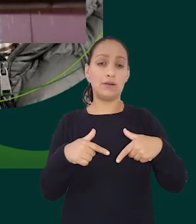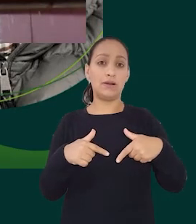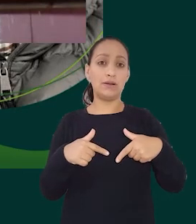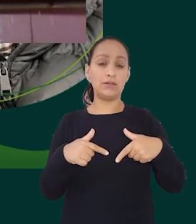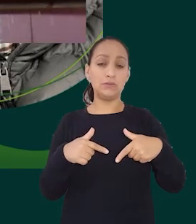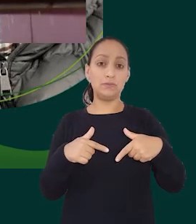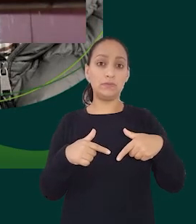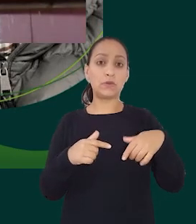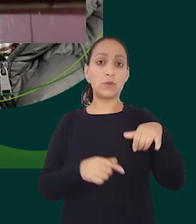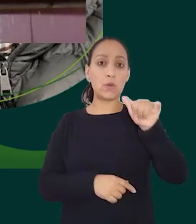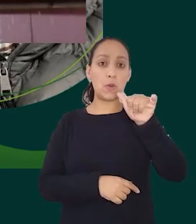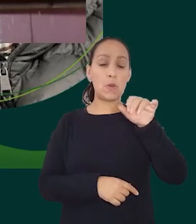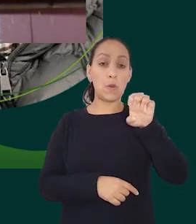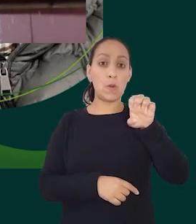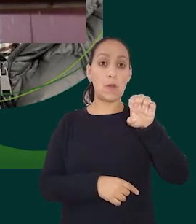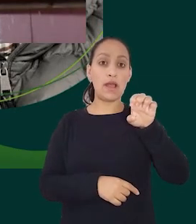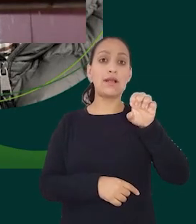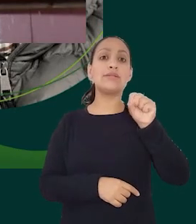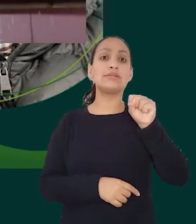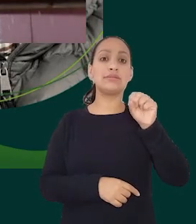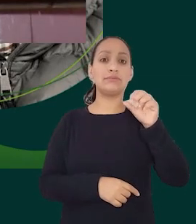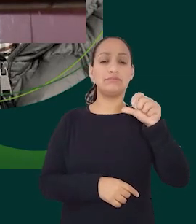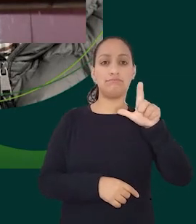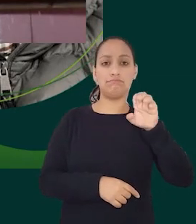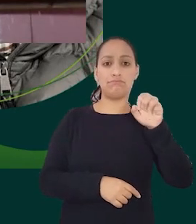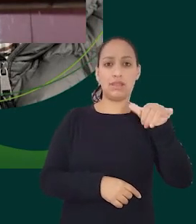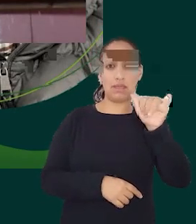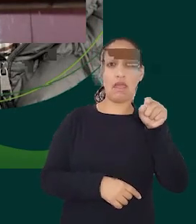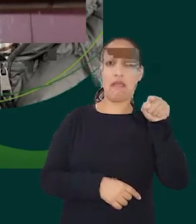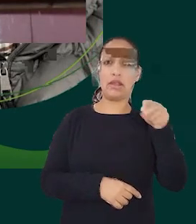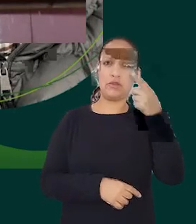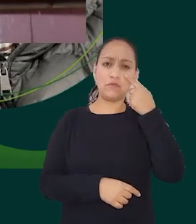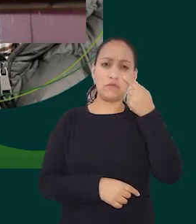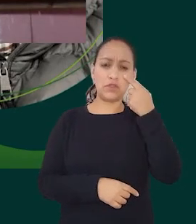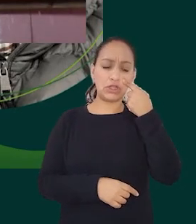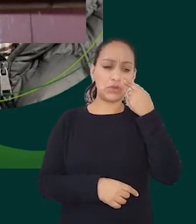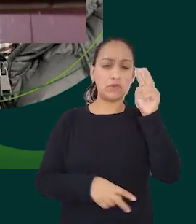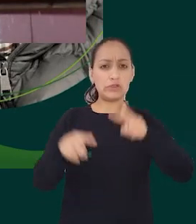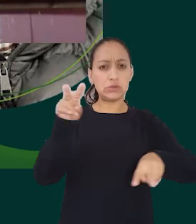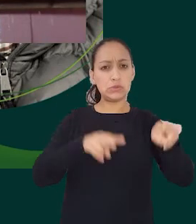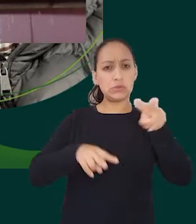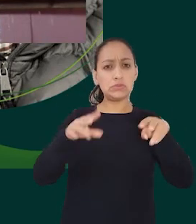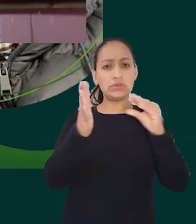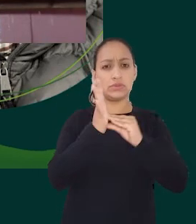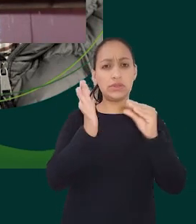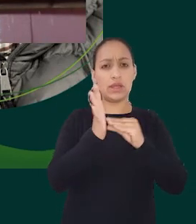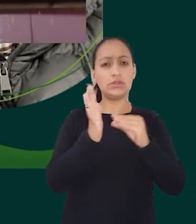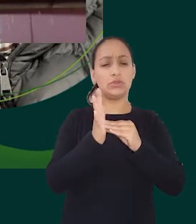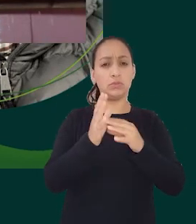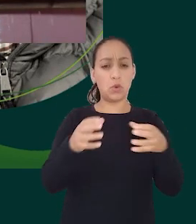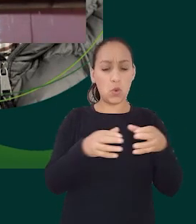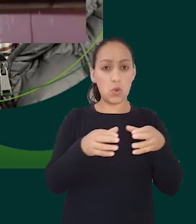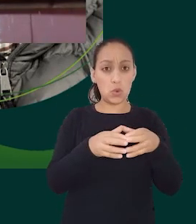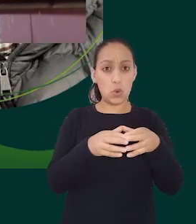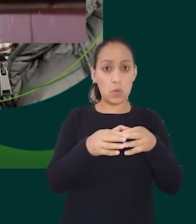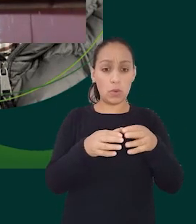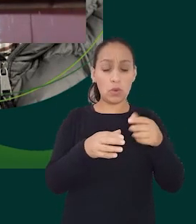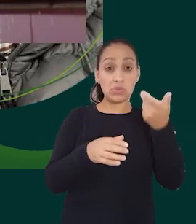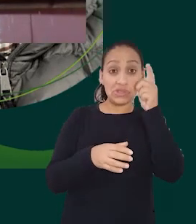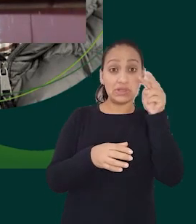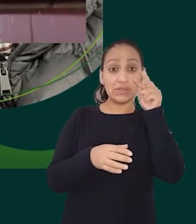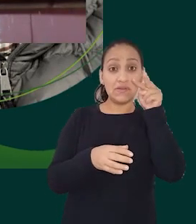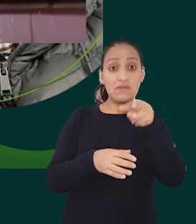do Wesley, ele também fez uma visualização de dados bem interessante para o grupo, para que eles enxergassem os dados com